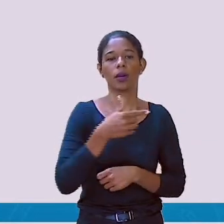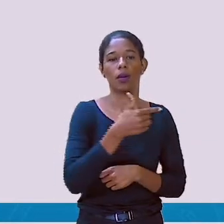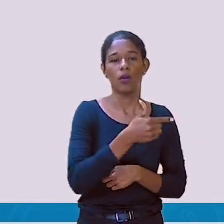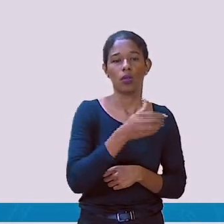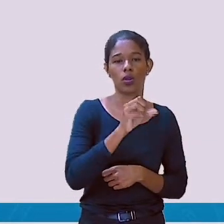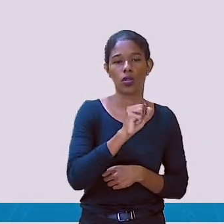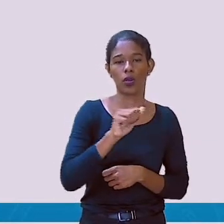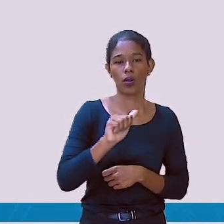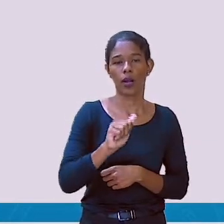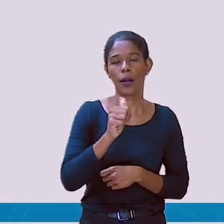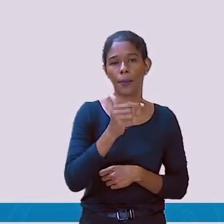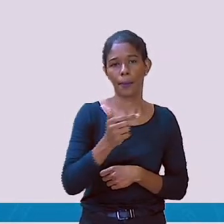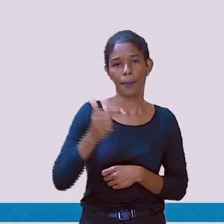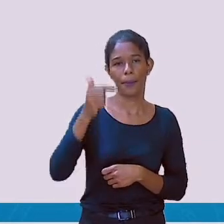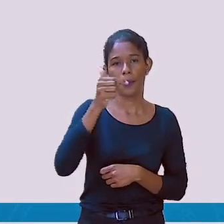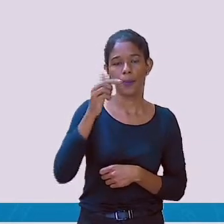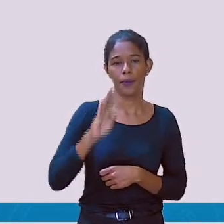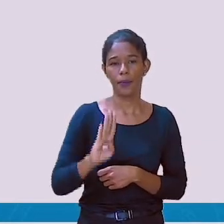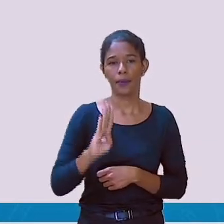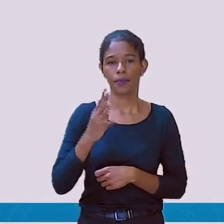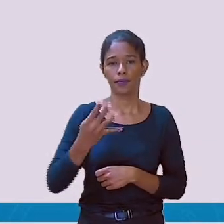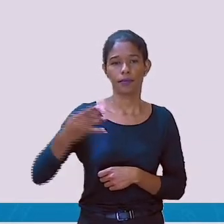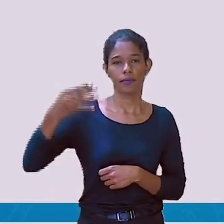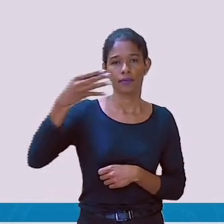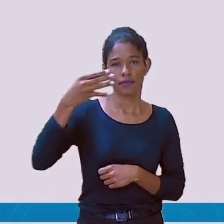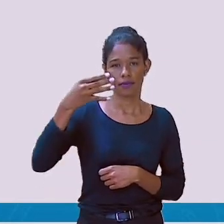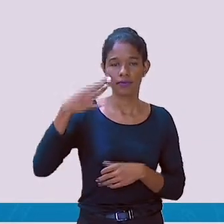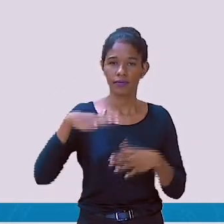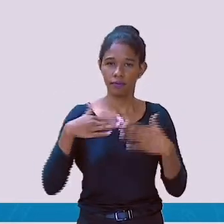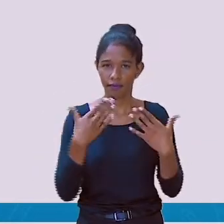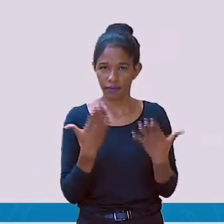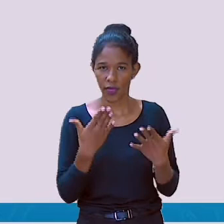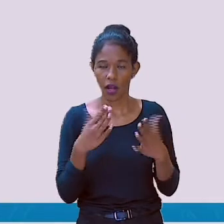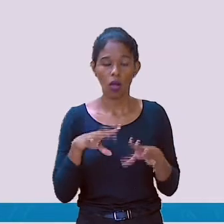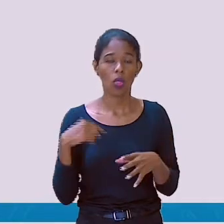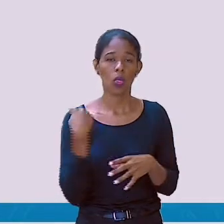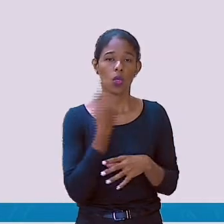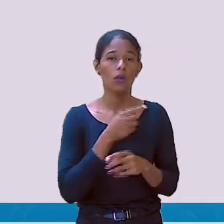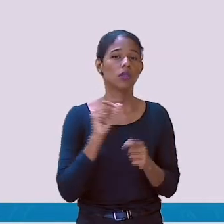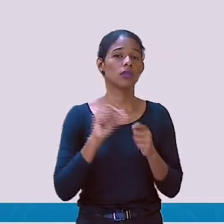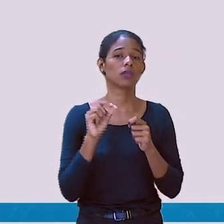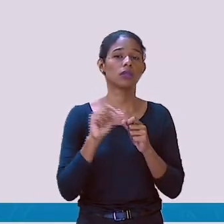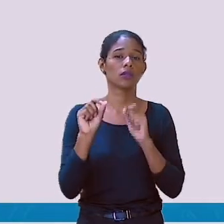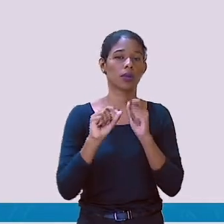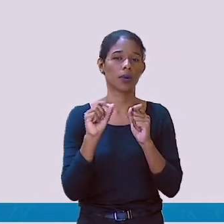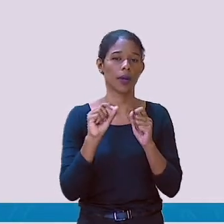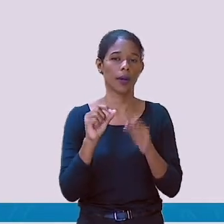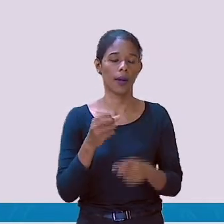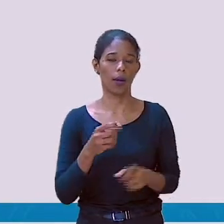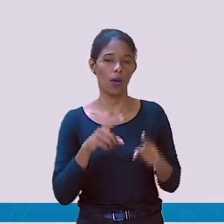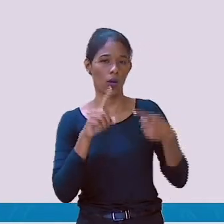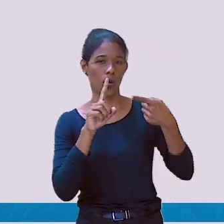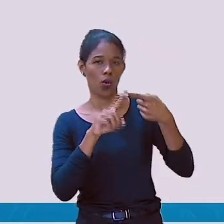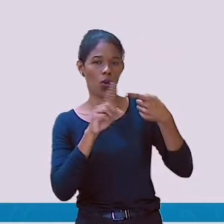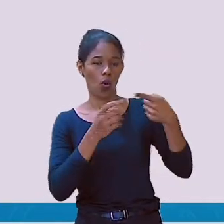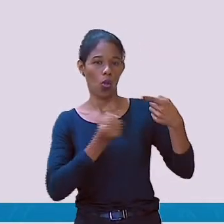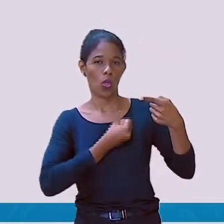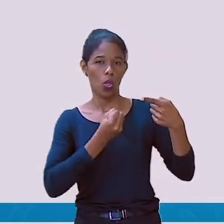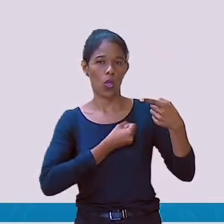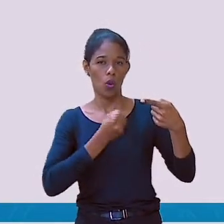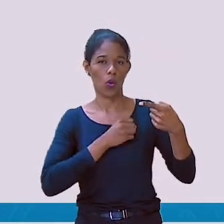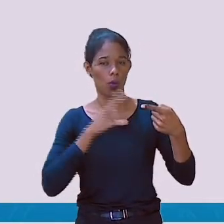Então, nós resolvemos a parte numérica e aplicamos a propriedade de potenciação na